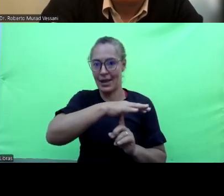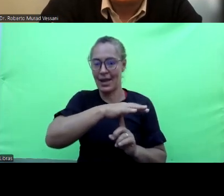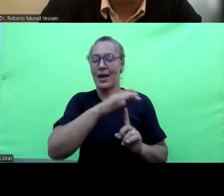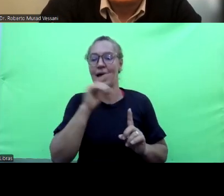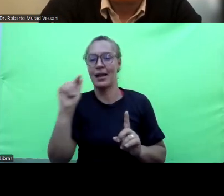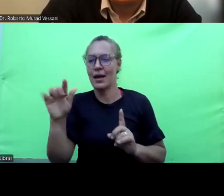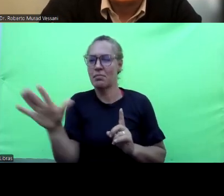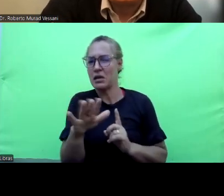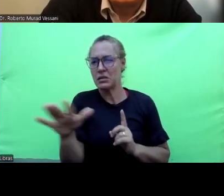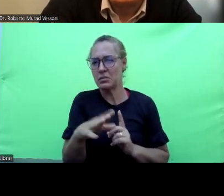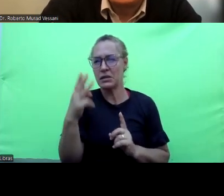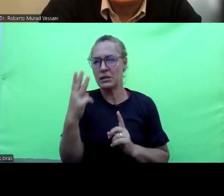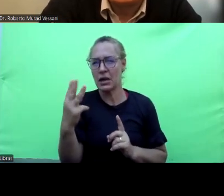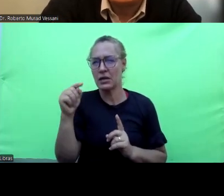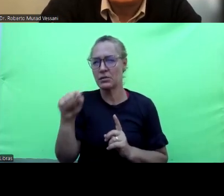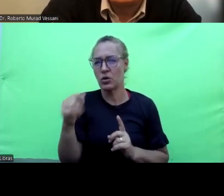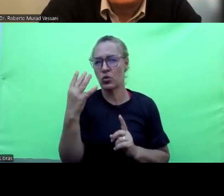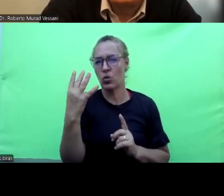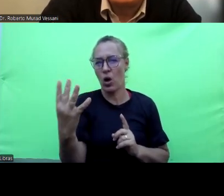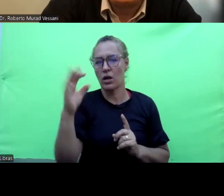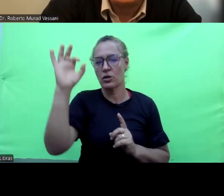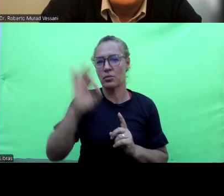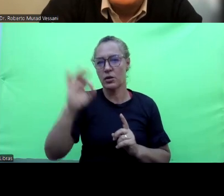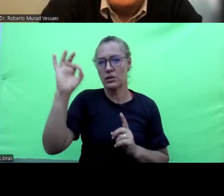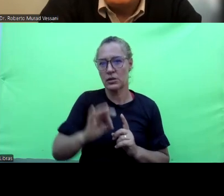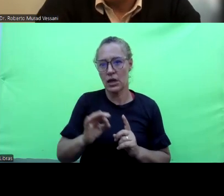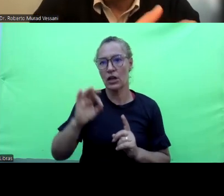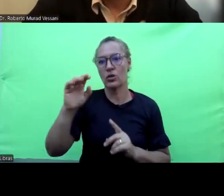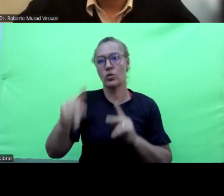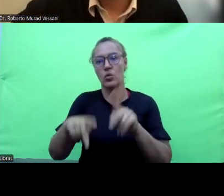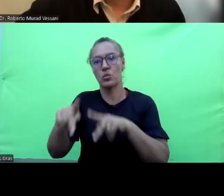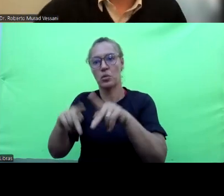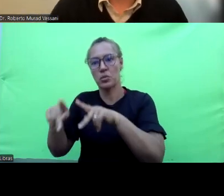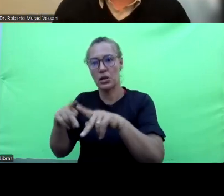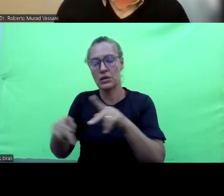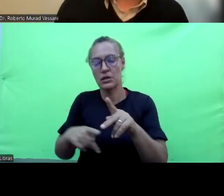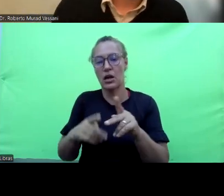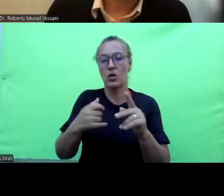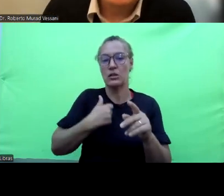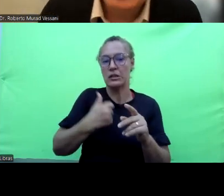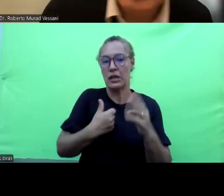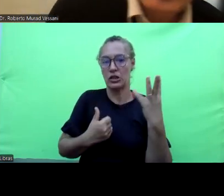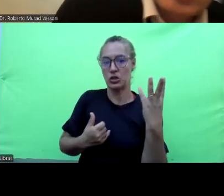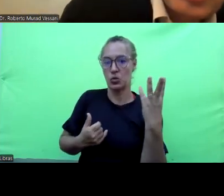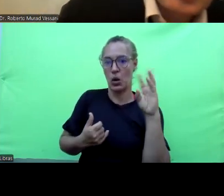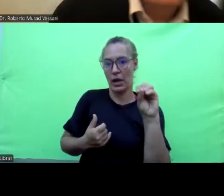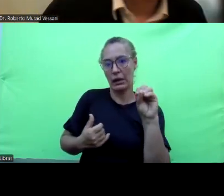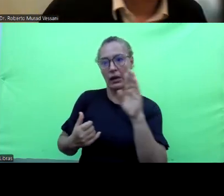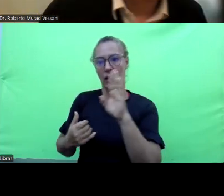de 3,4% na população acima de 40 anos, e o glaucoma de ângulo aberto foi o mais frequente, em